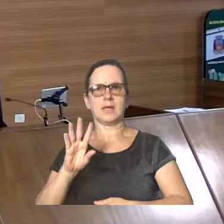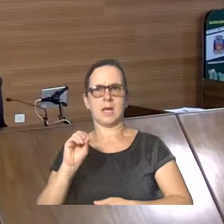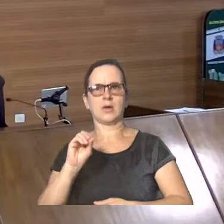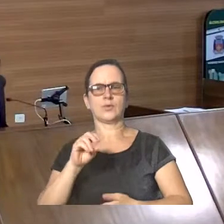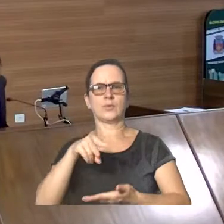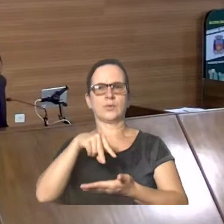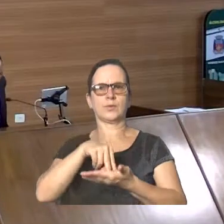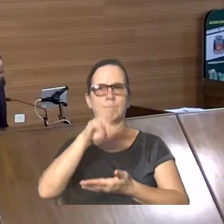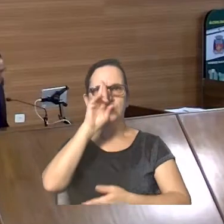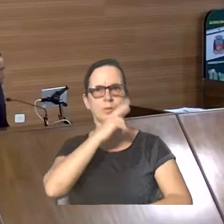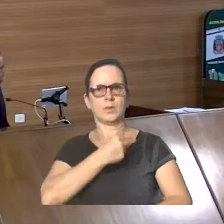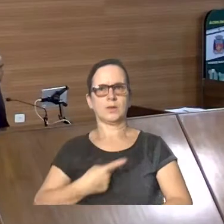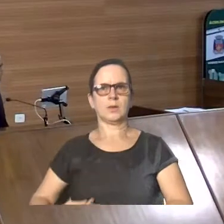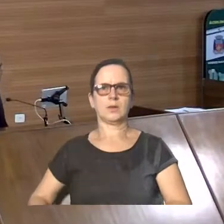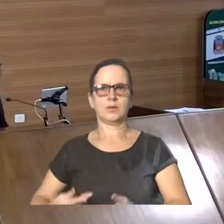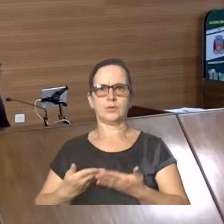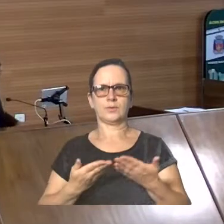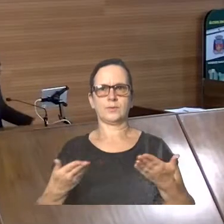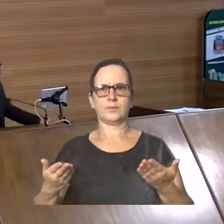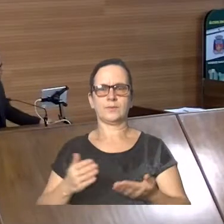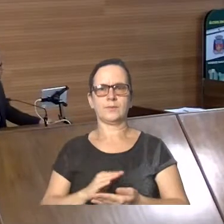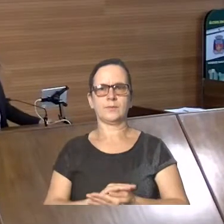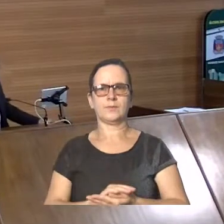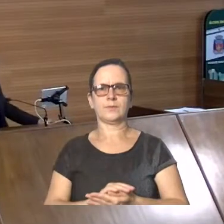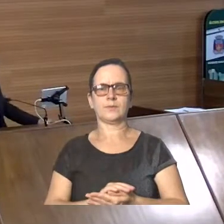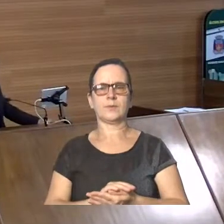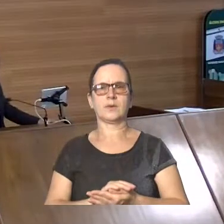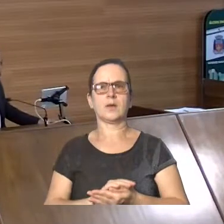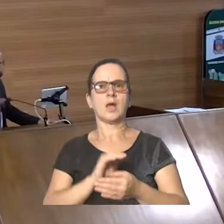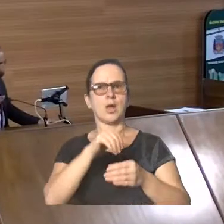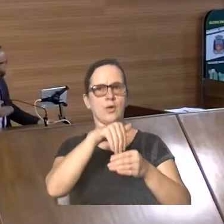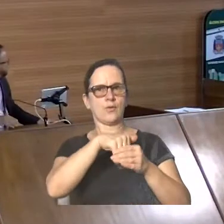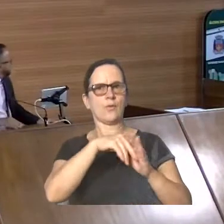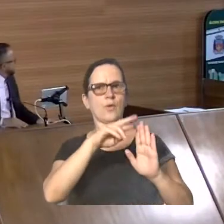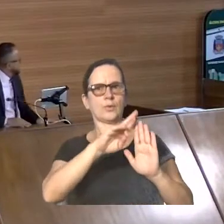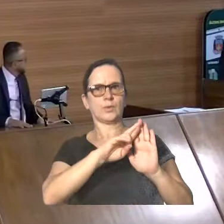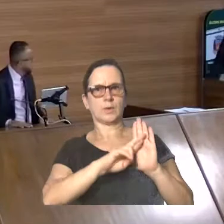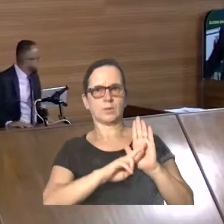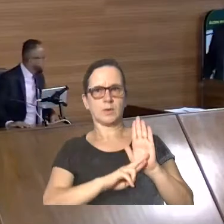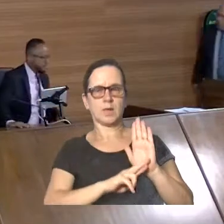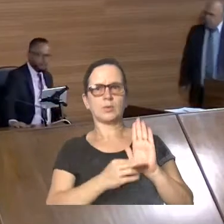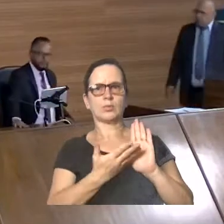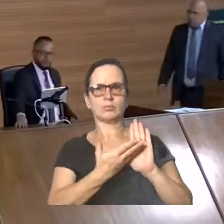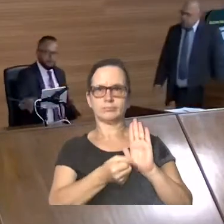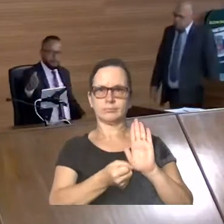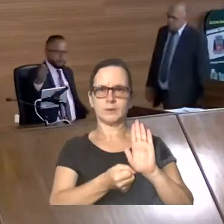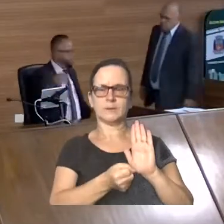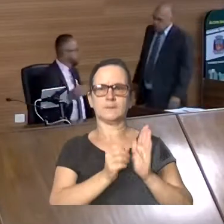Senhor presidente, senhores vereadores, voto antecipadamente favorável à vossa propositura, vereador